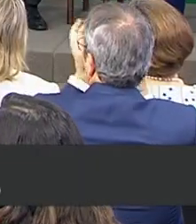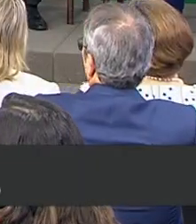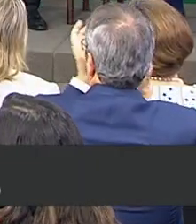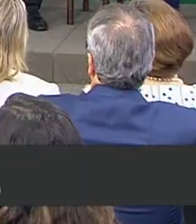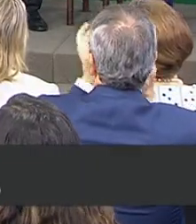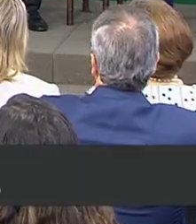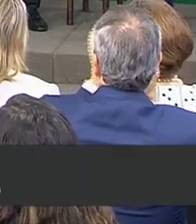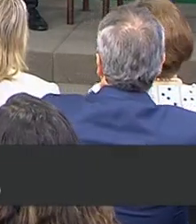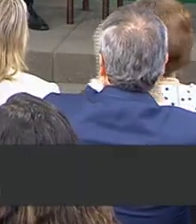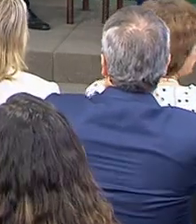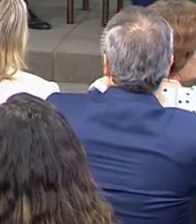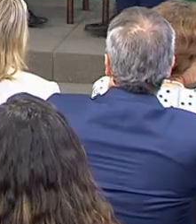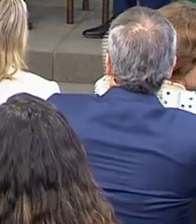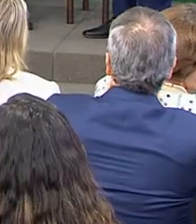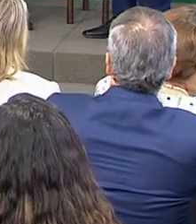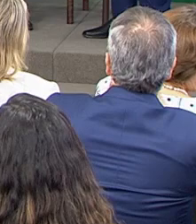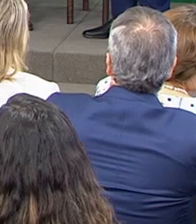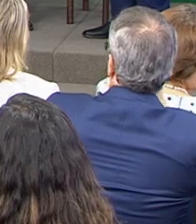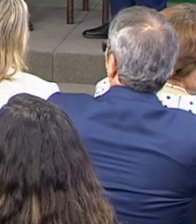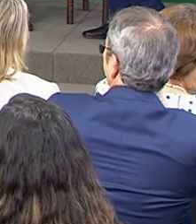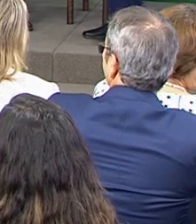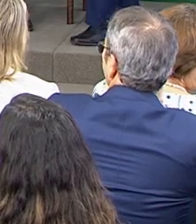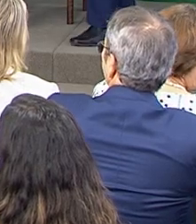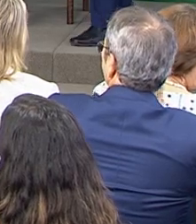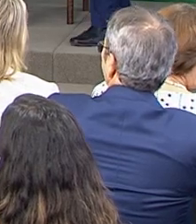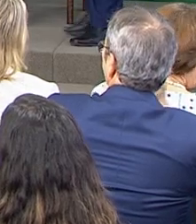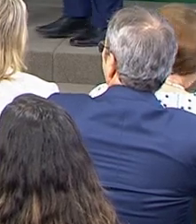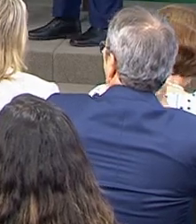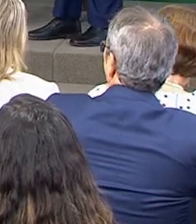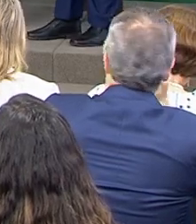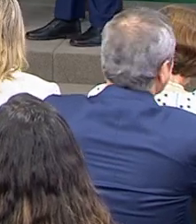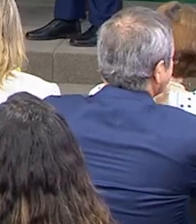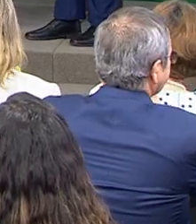está encerrada sam cerimônia